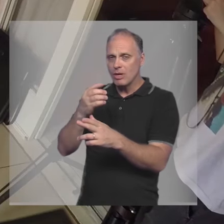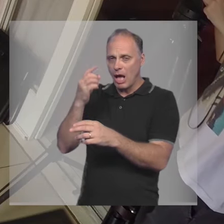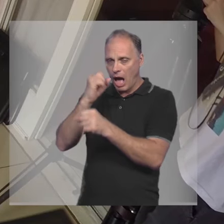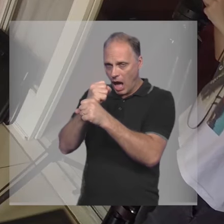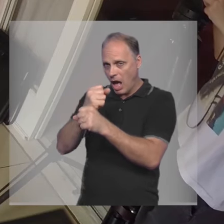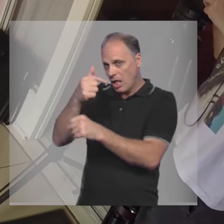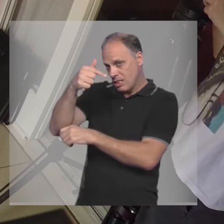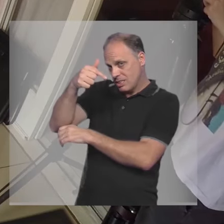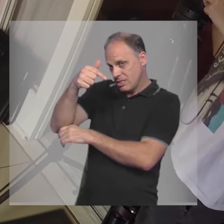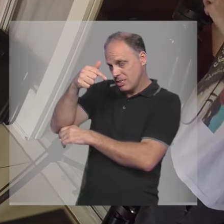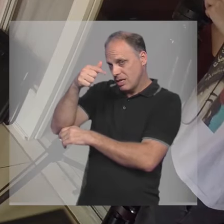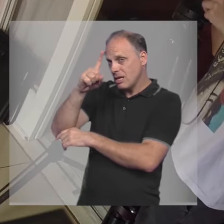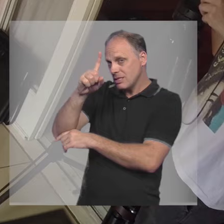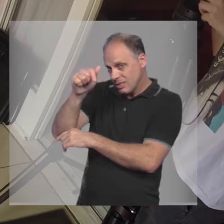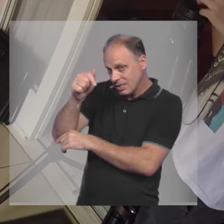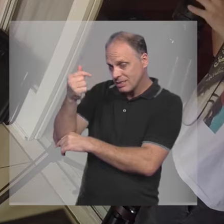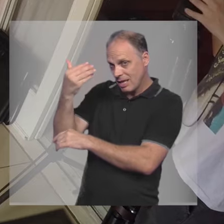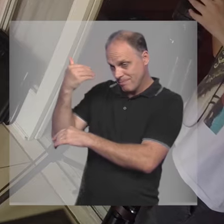2017, por exemplo,